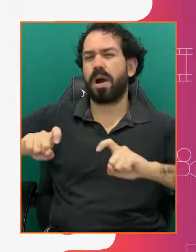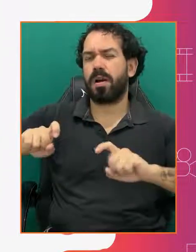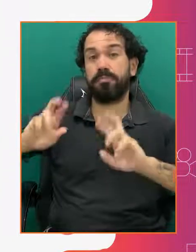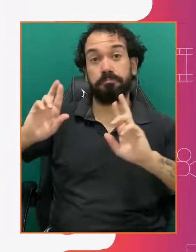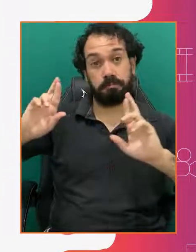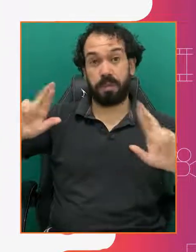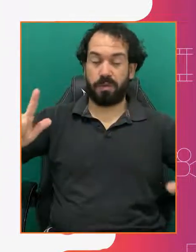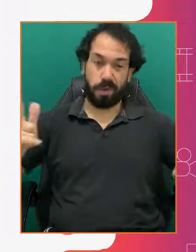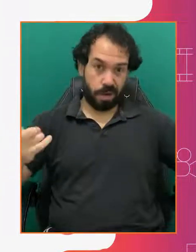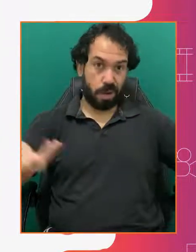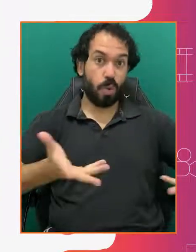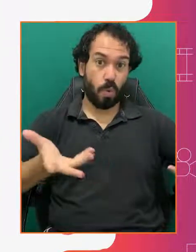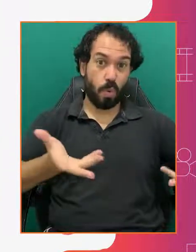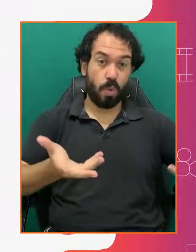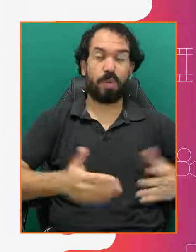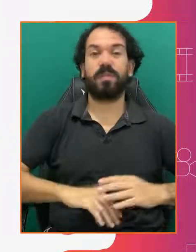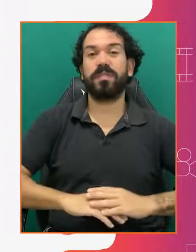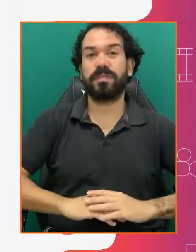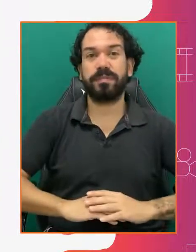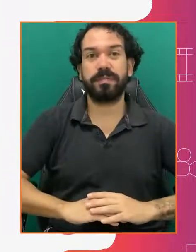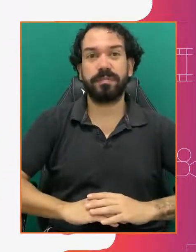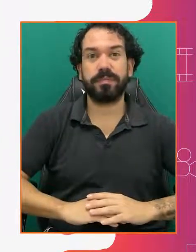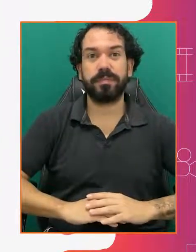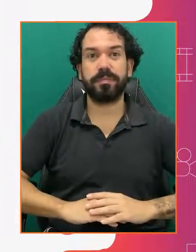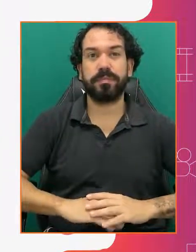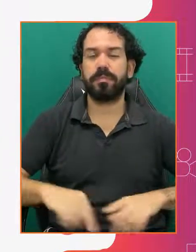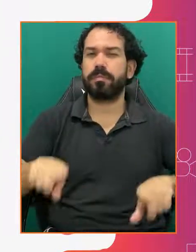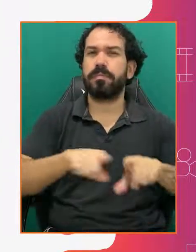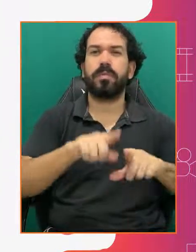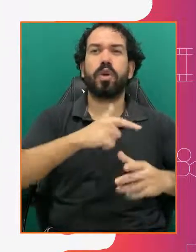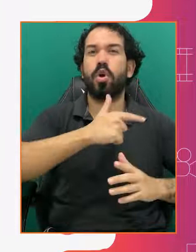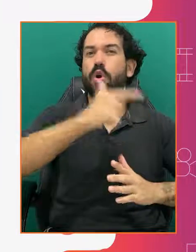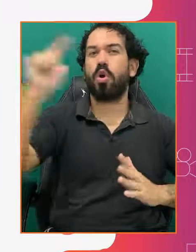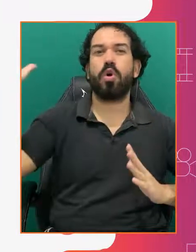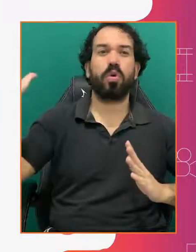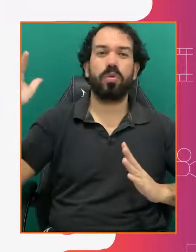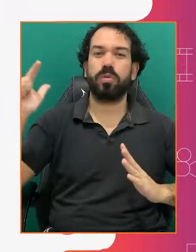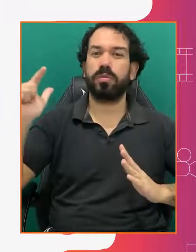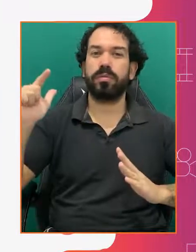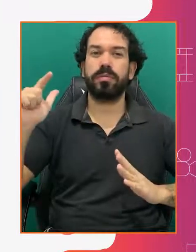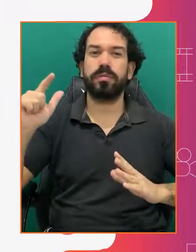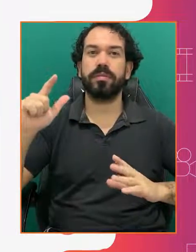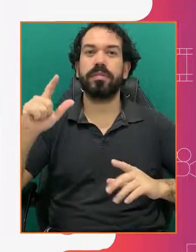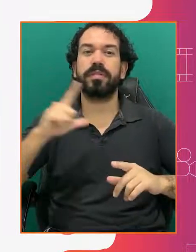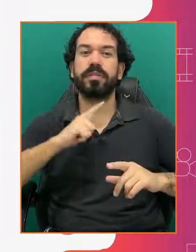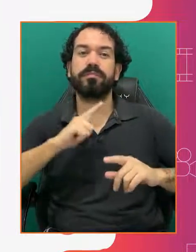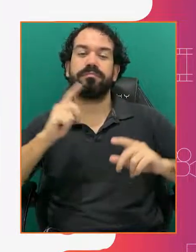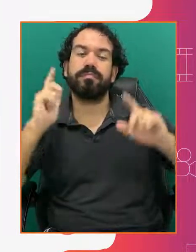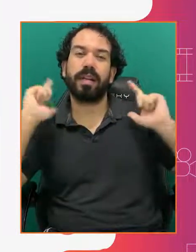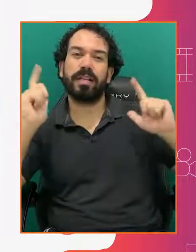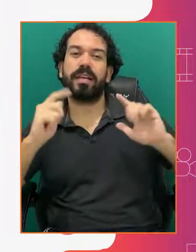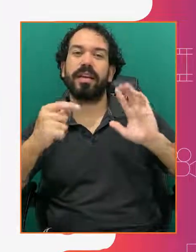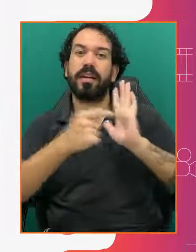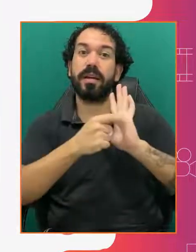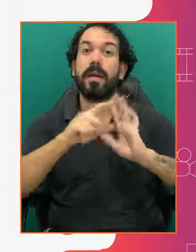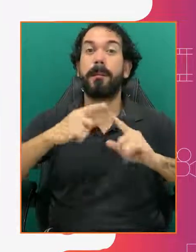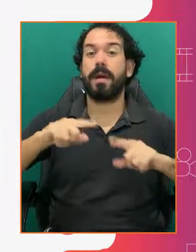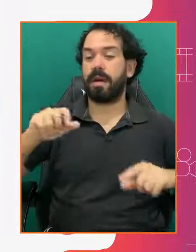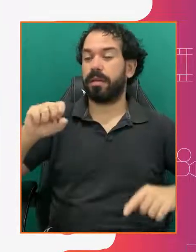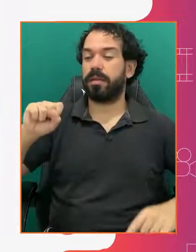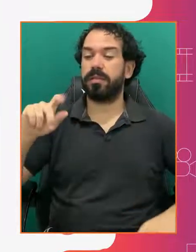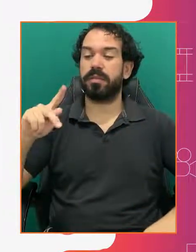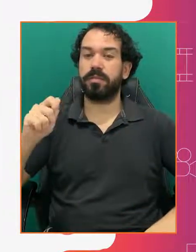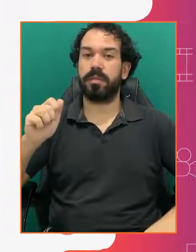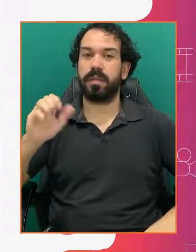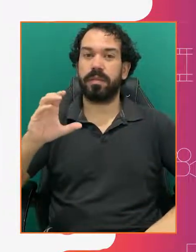computador bem diferente do que a gente conhece hoje em dia. Outros programas de entretenimento vieram antes, mas Space